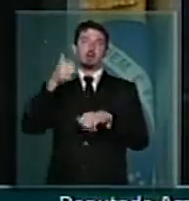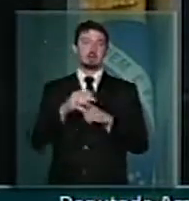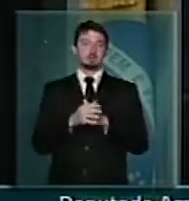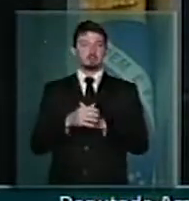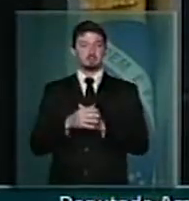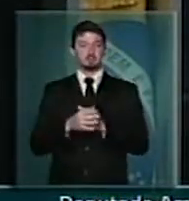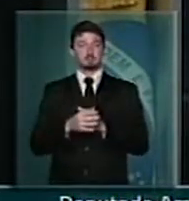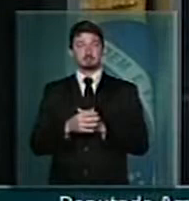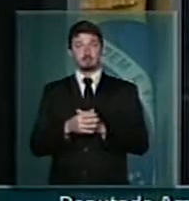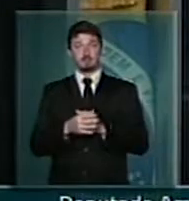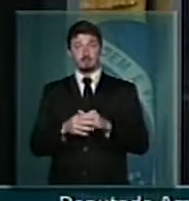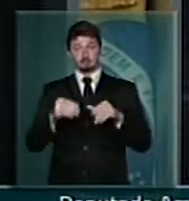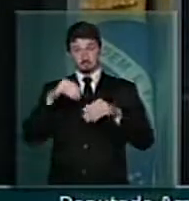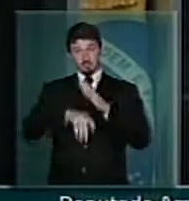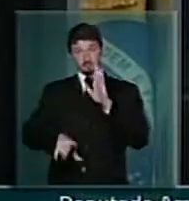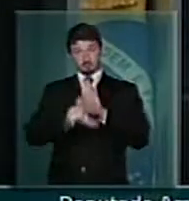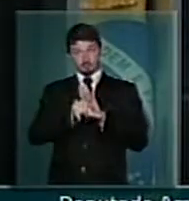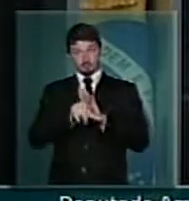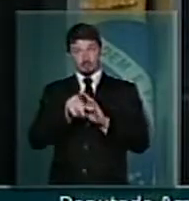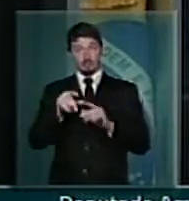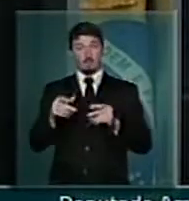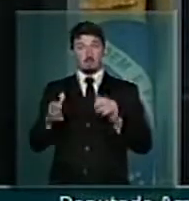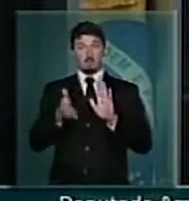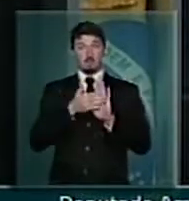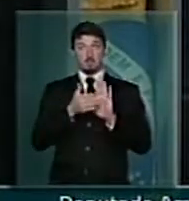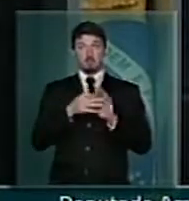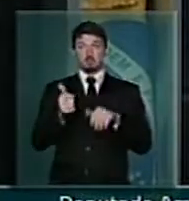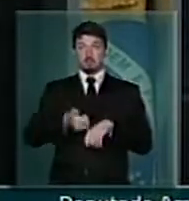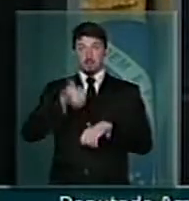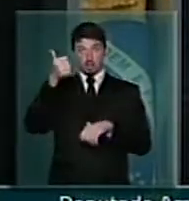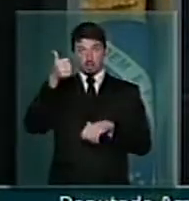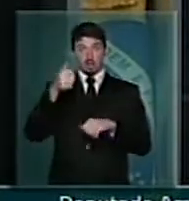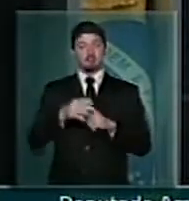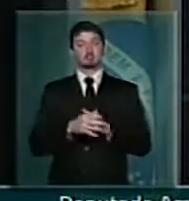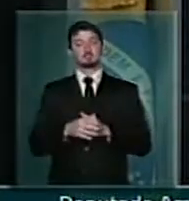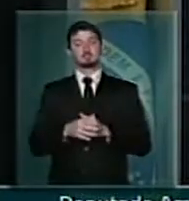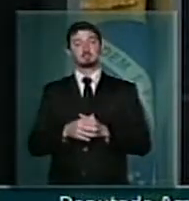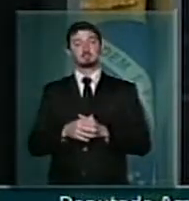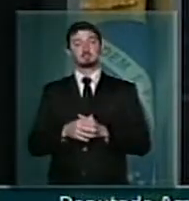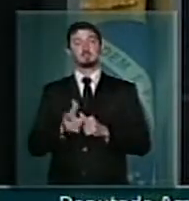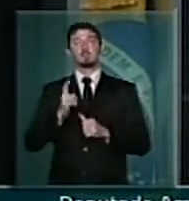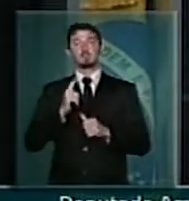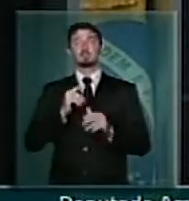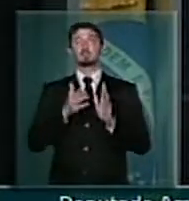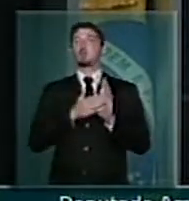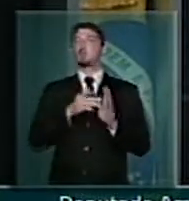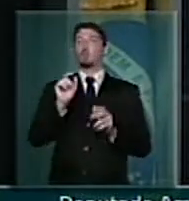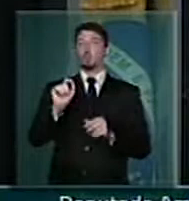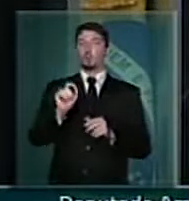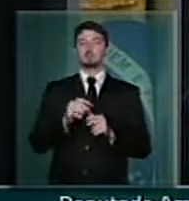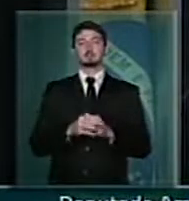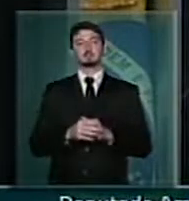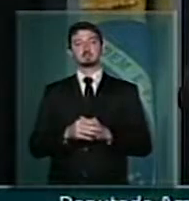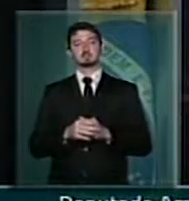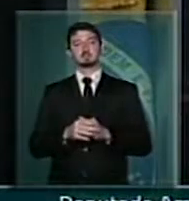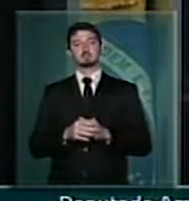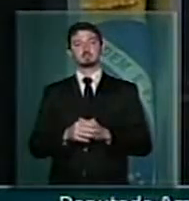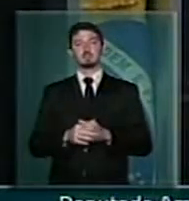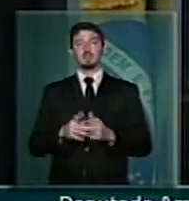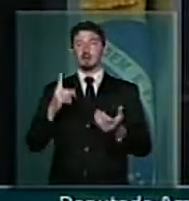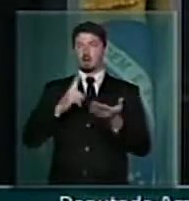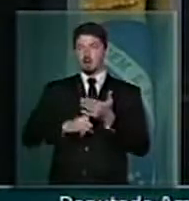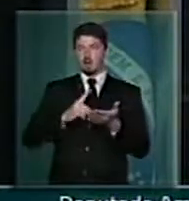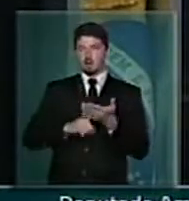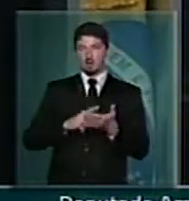as propostas legislativas que nós fizemos para aperfeiçoar a gestão, nós estamos propondo que as pactuações